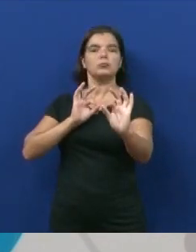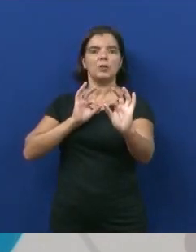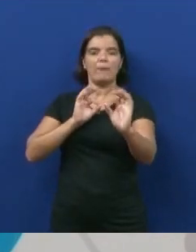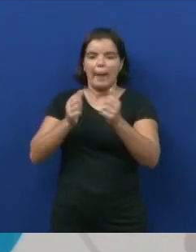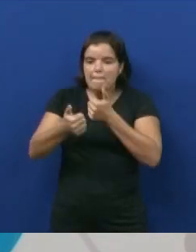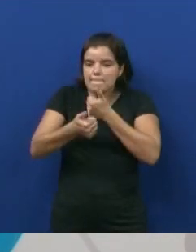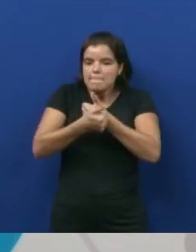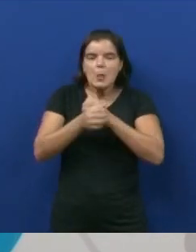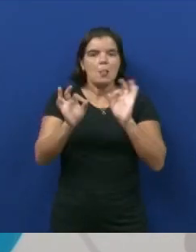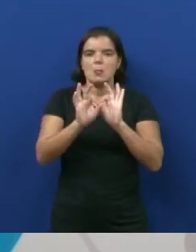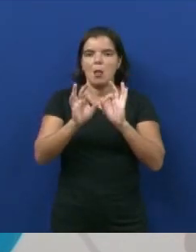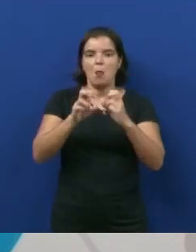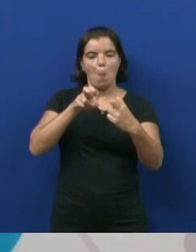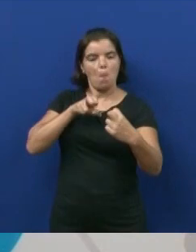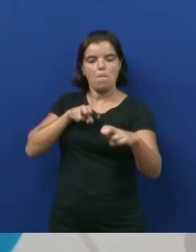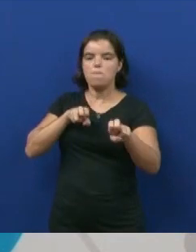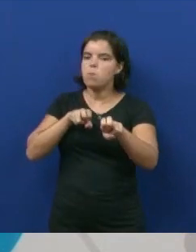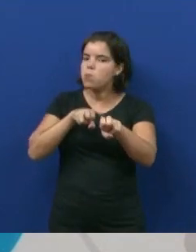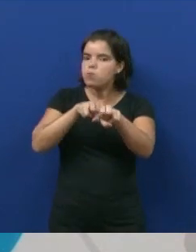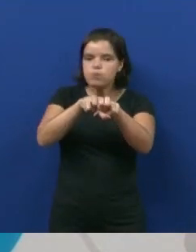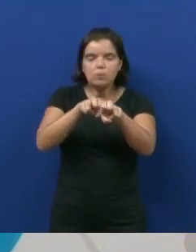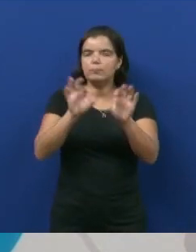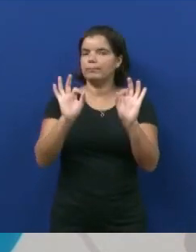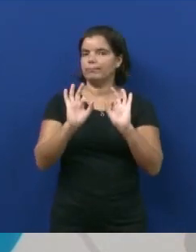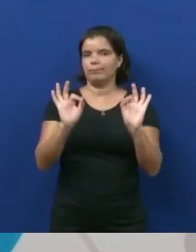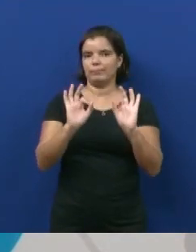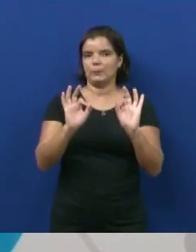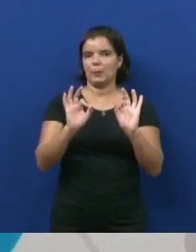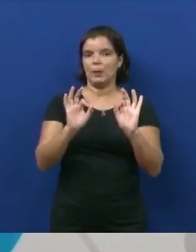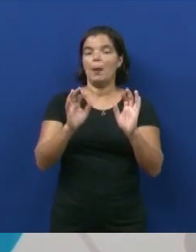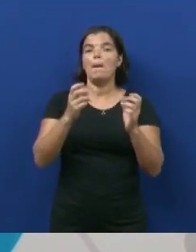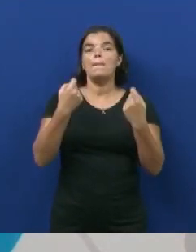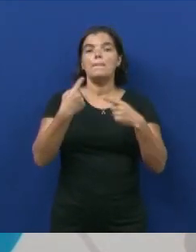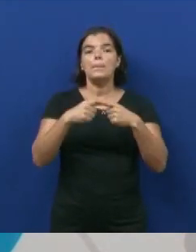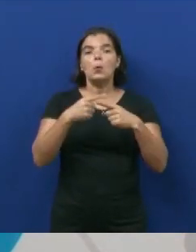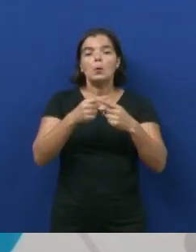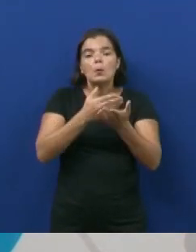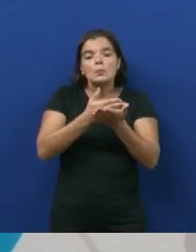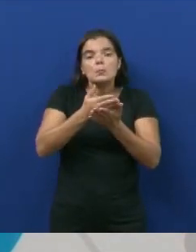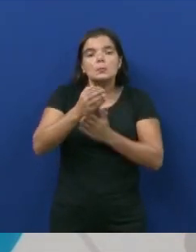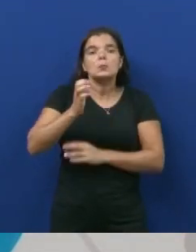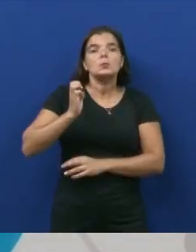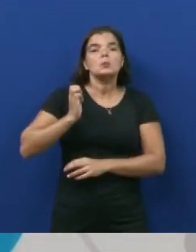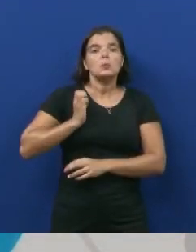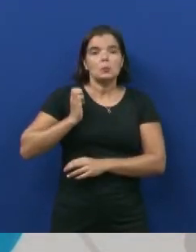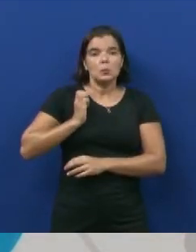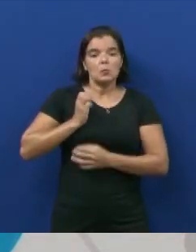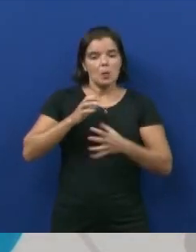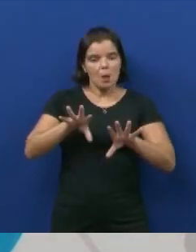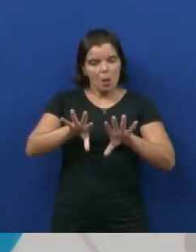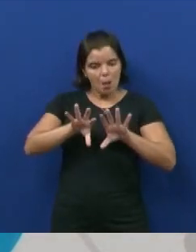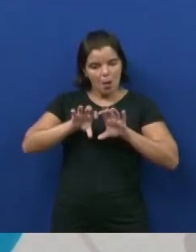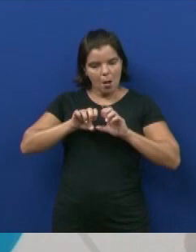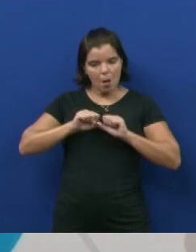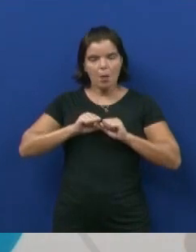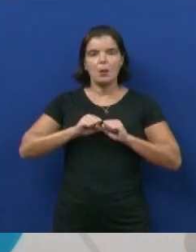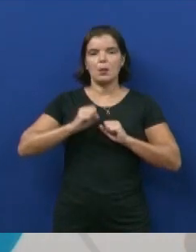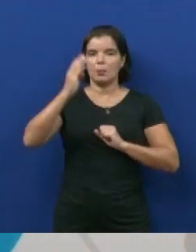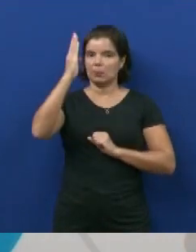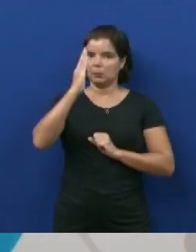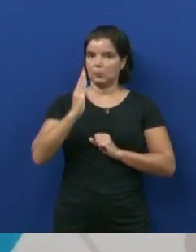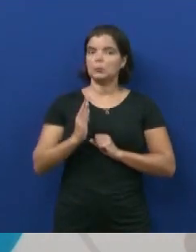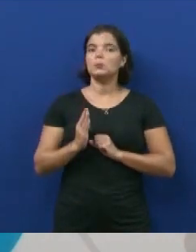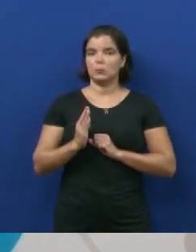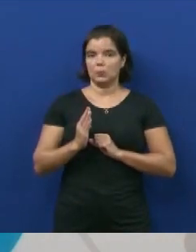não vai procurar bater em ninguém, nem atropelar ninguém, porque esse princípio ético que ele adquiriu aqui no Brasil